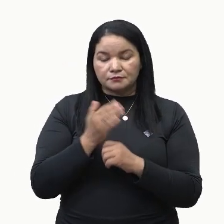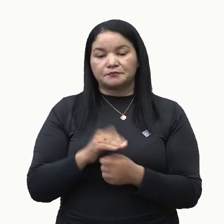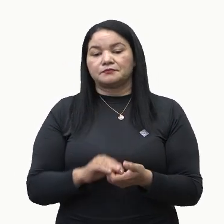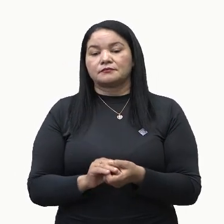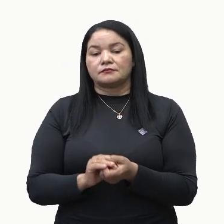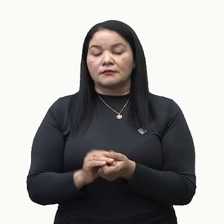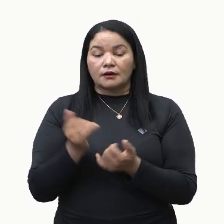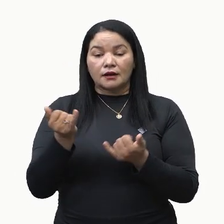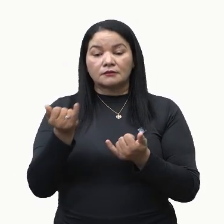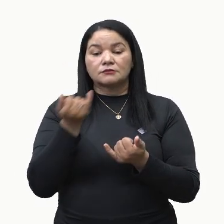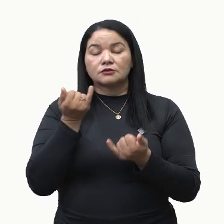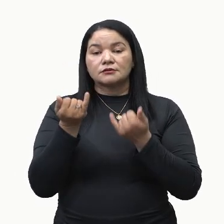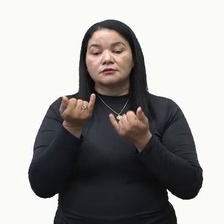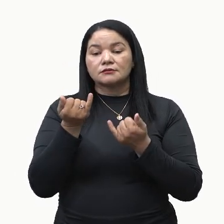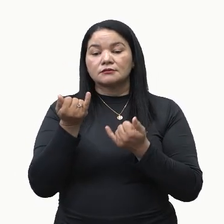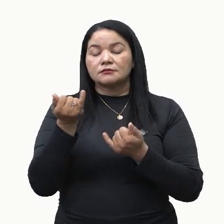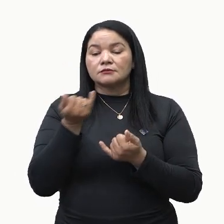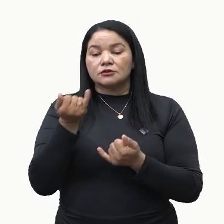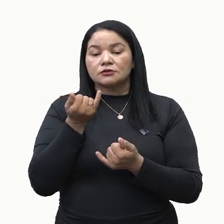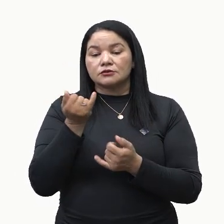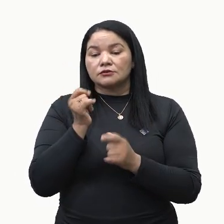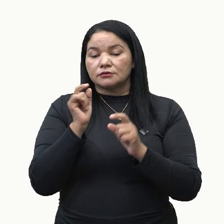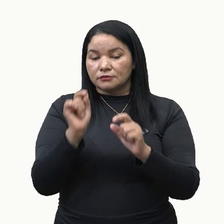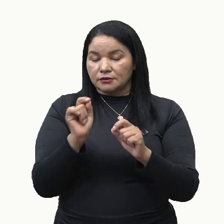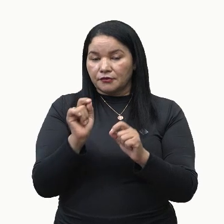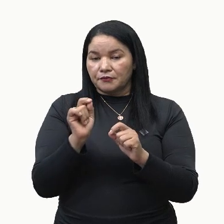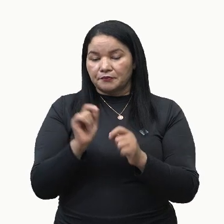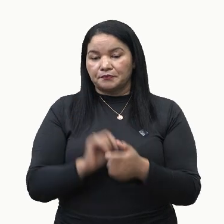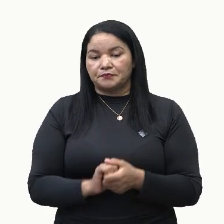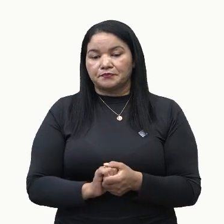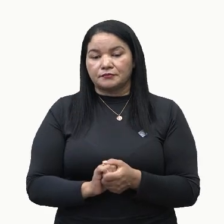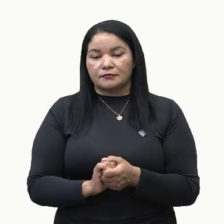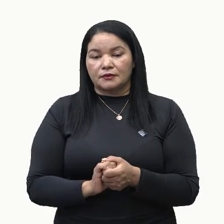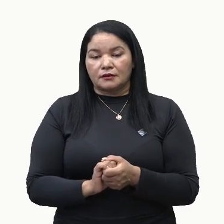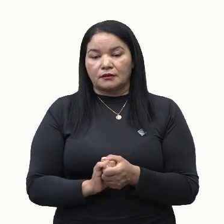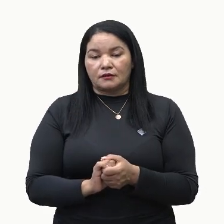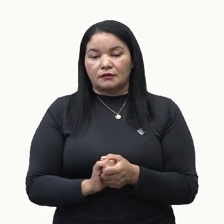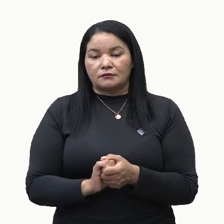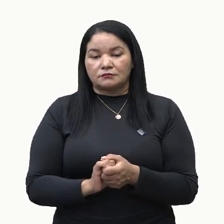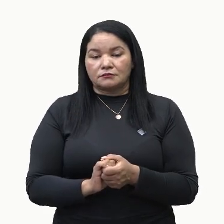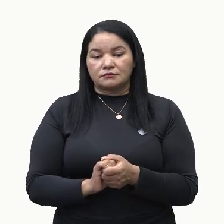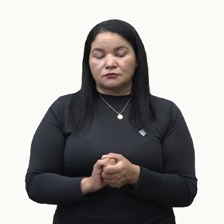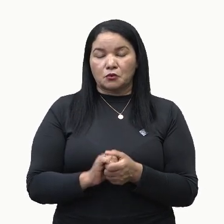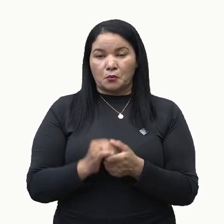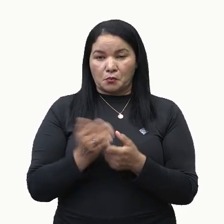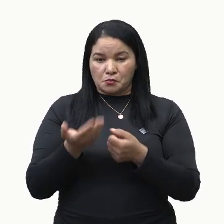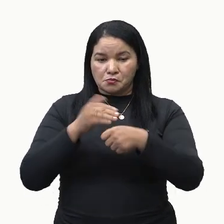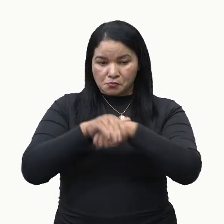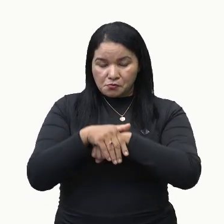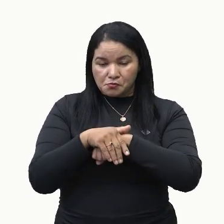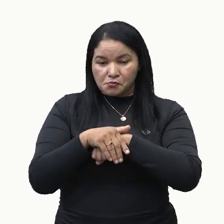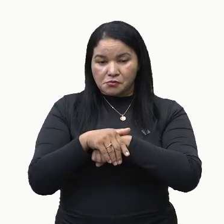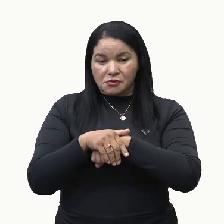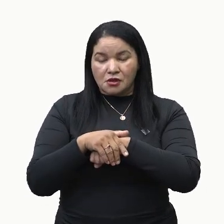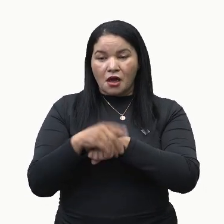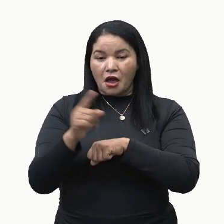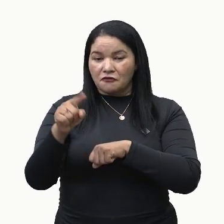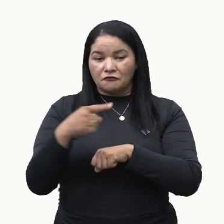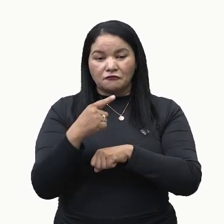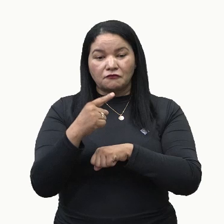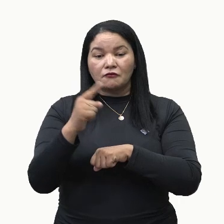dizer outra oração, que não virá esta noite. Temos aí um período